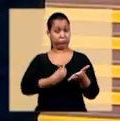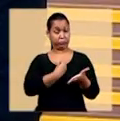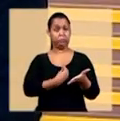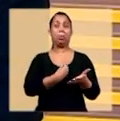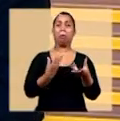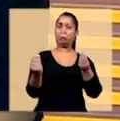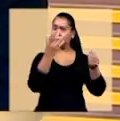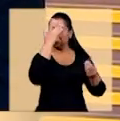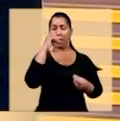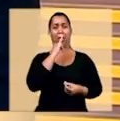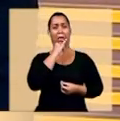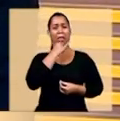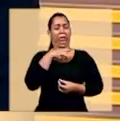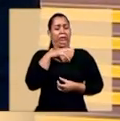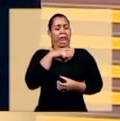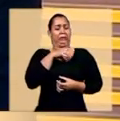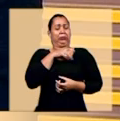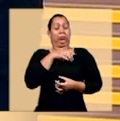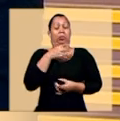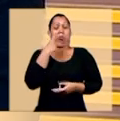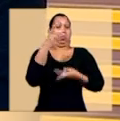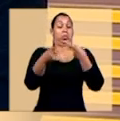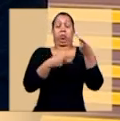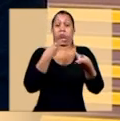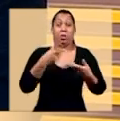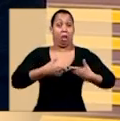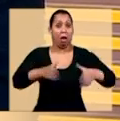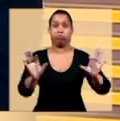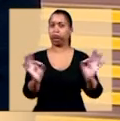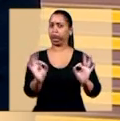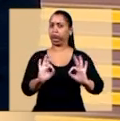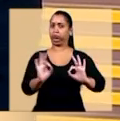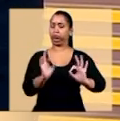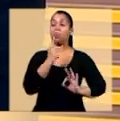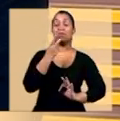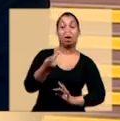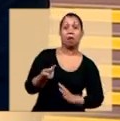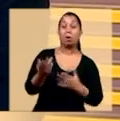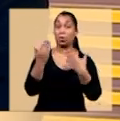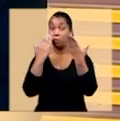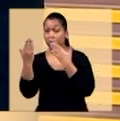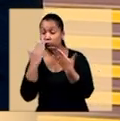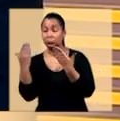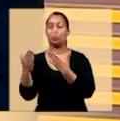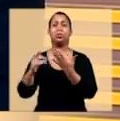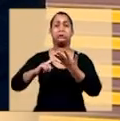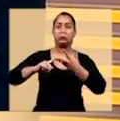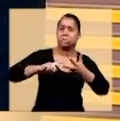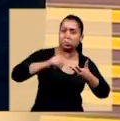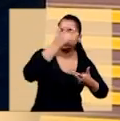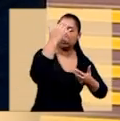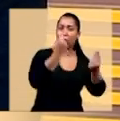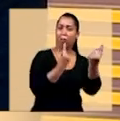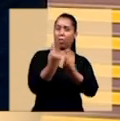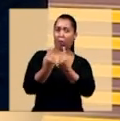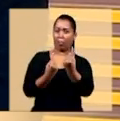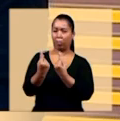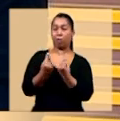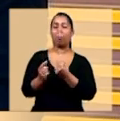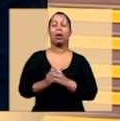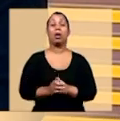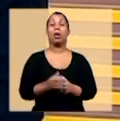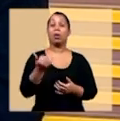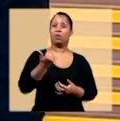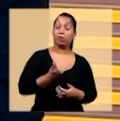estamos, muitas pessoas têm muito medo de falar. As pessoas não se abrem tanto. Elas falam assim, como psicóloga, eu já atendi várias pessoas